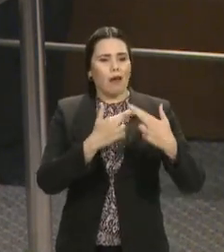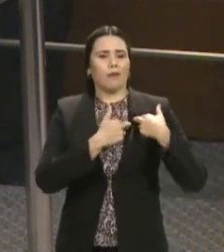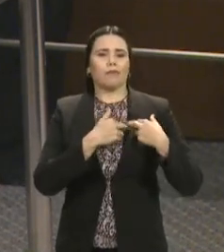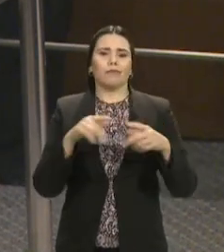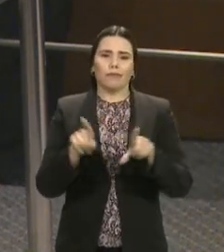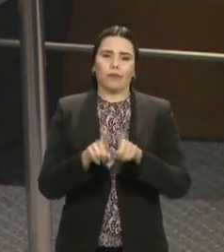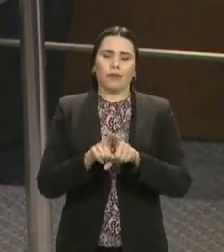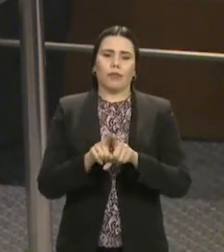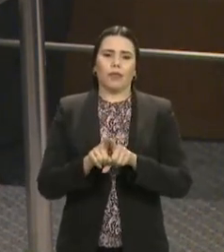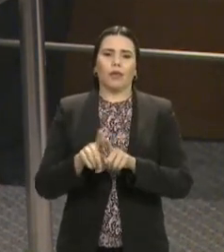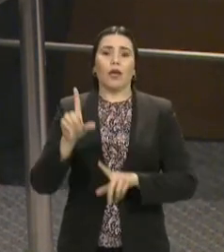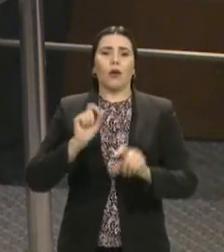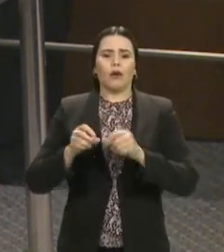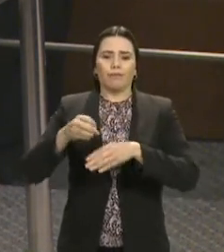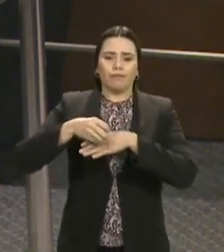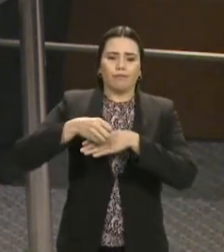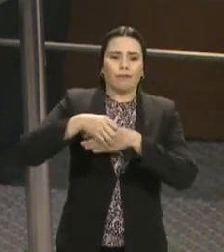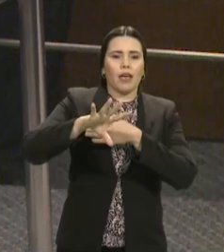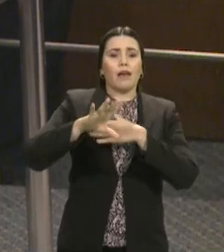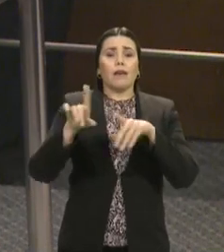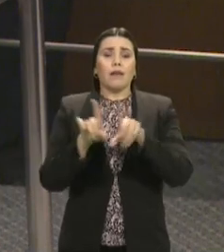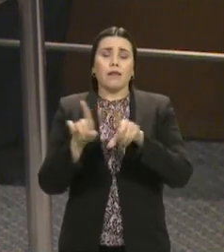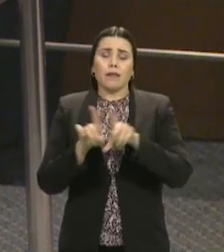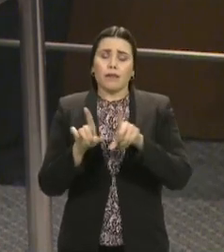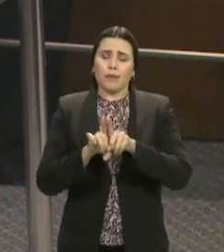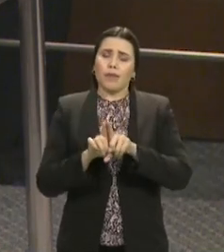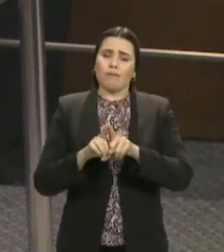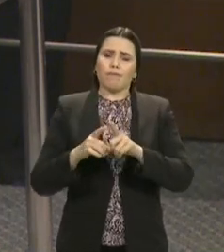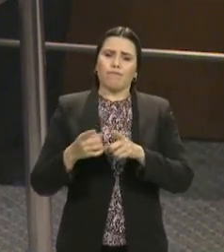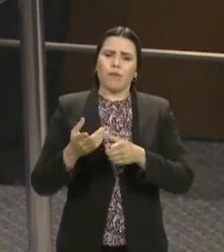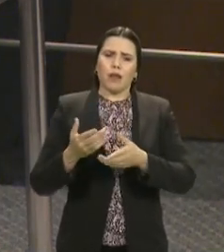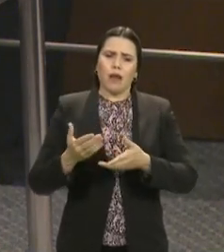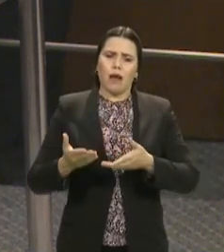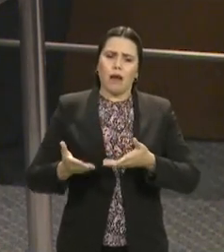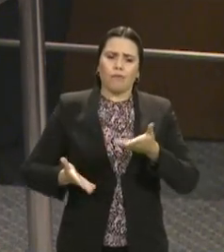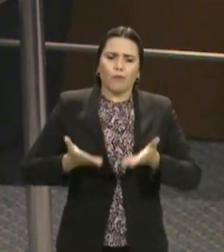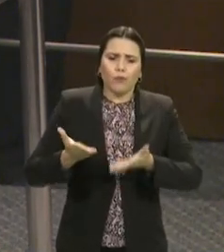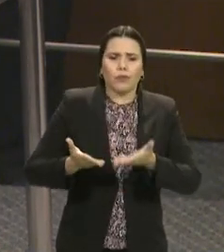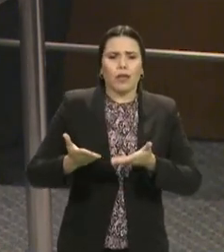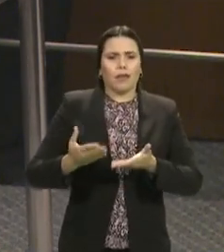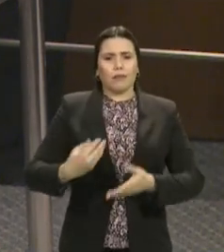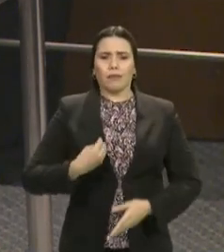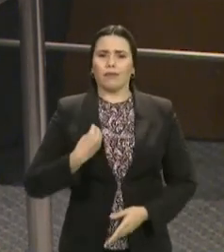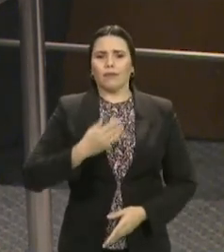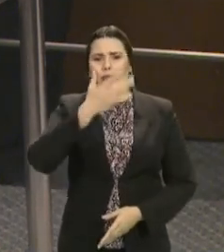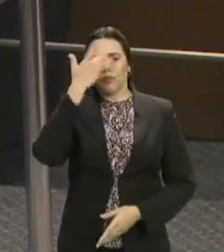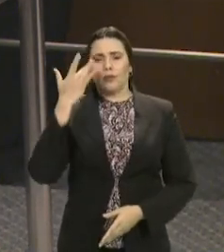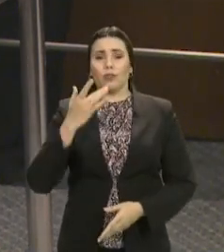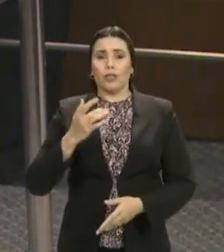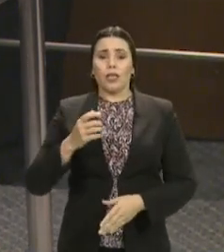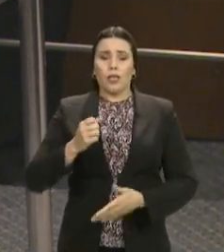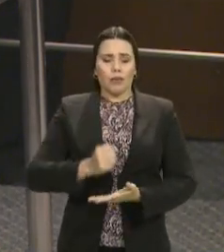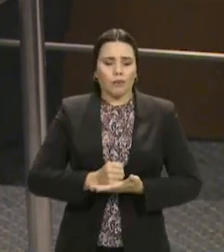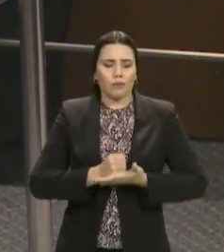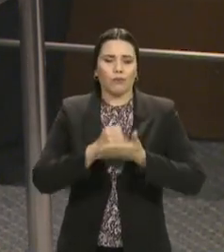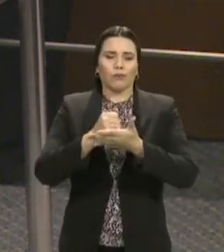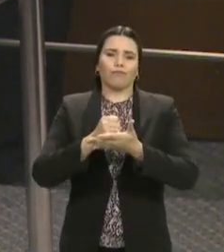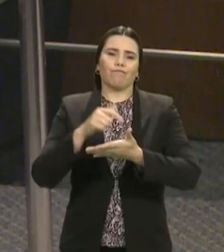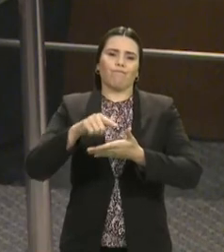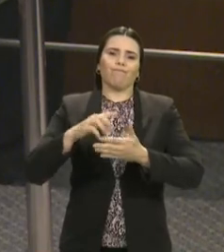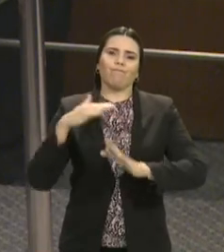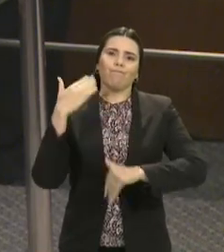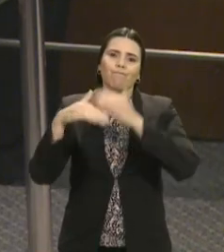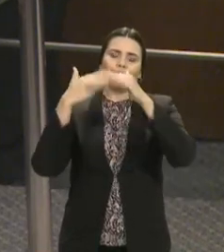levar a melhoria de qualidade de vida das pessoas. Mas para que a gente possa avançar nisso, é necessário,